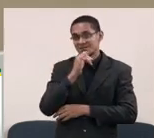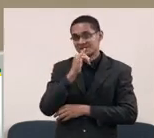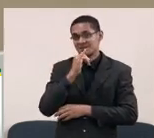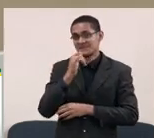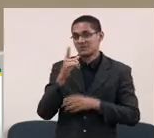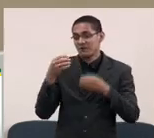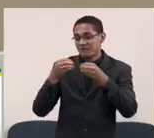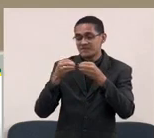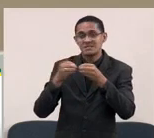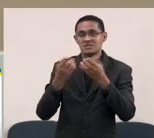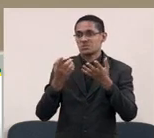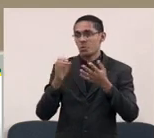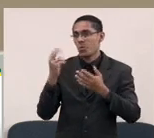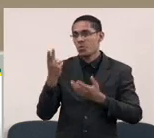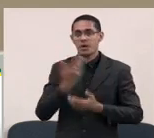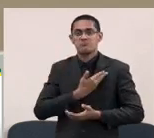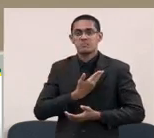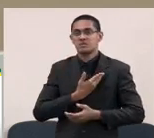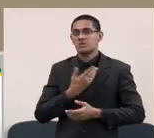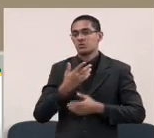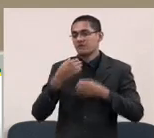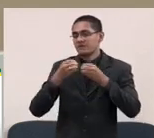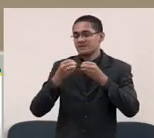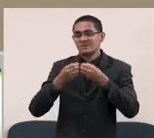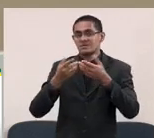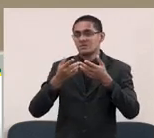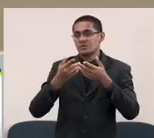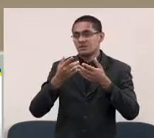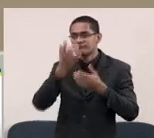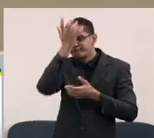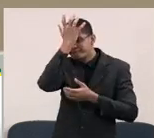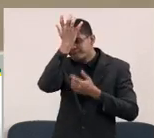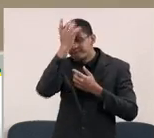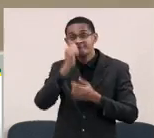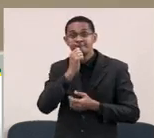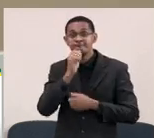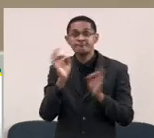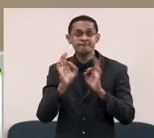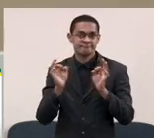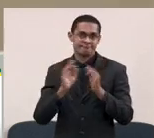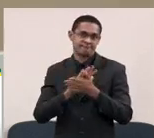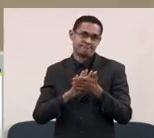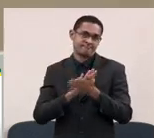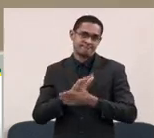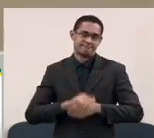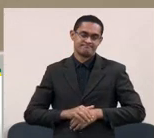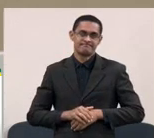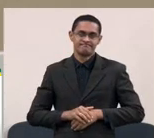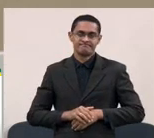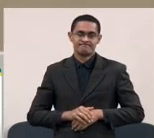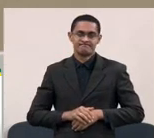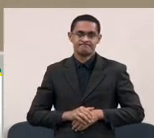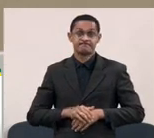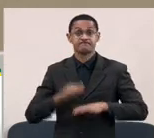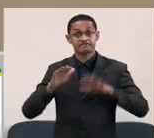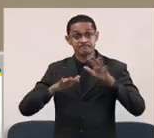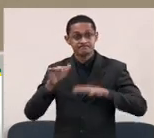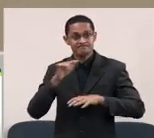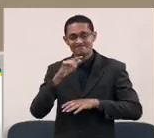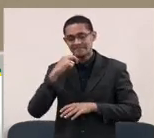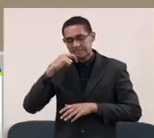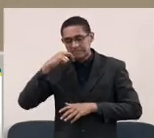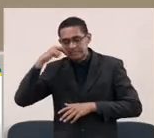tenha uma criança, um adolescente que tenha uma deficiência oculta. E o constrangimento pelo